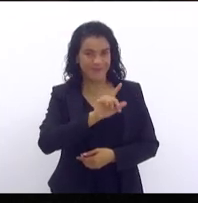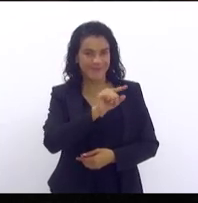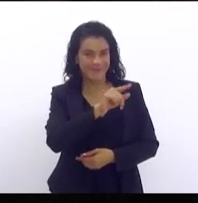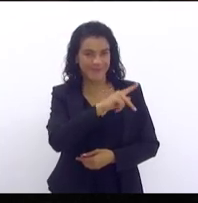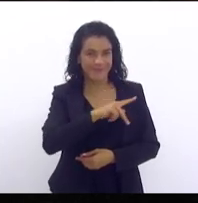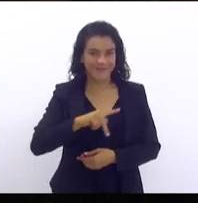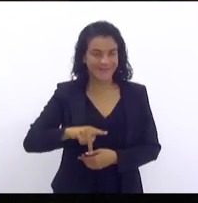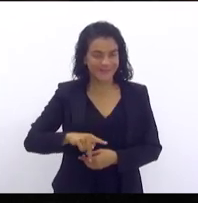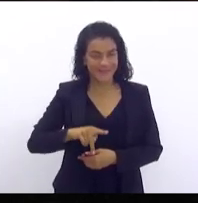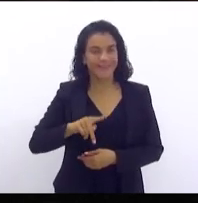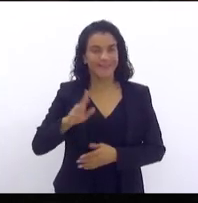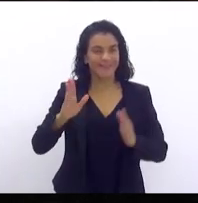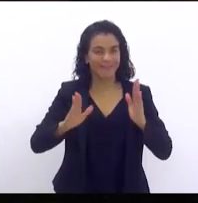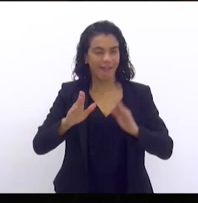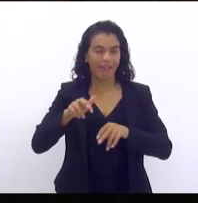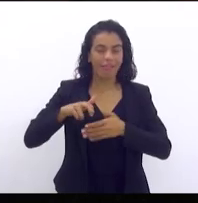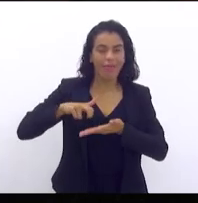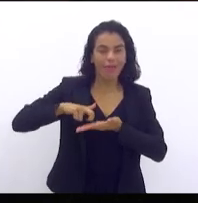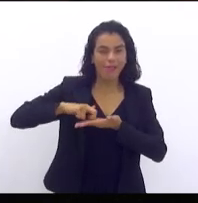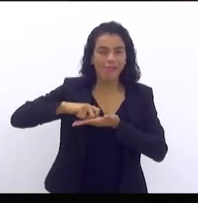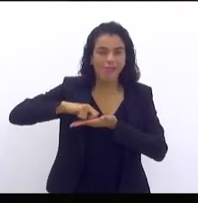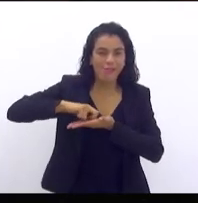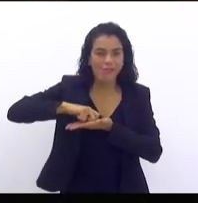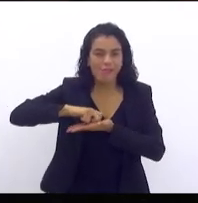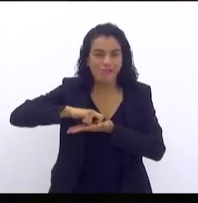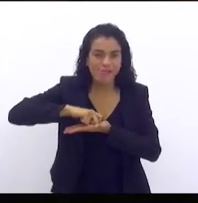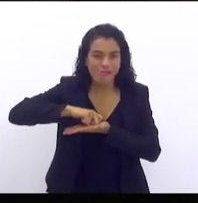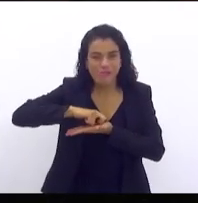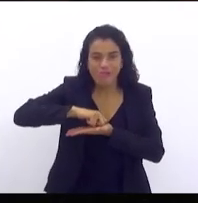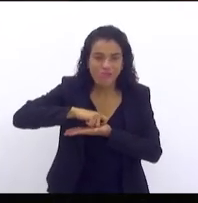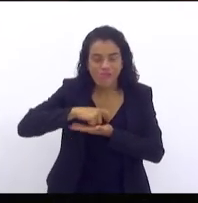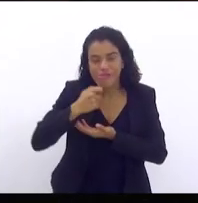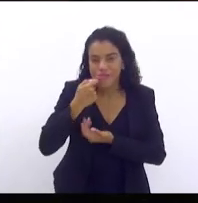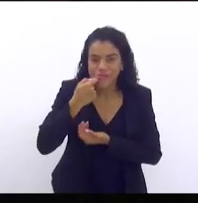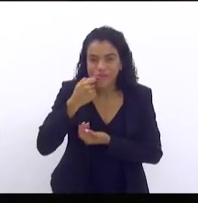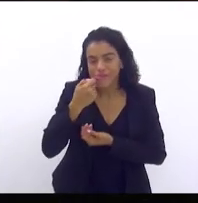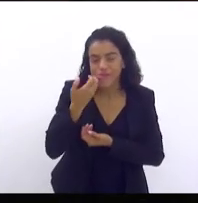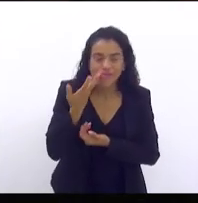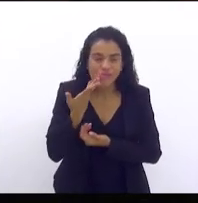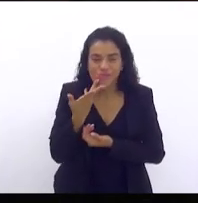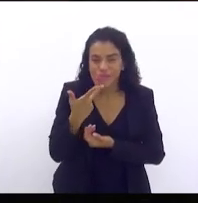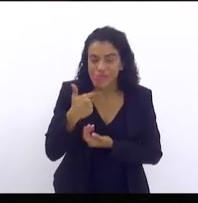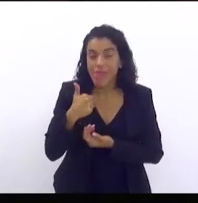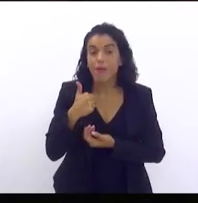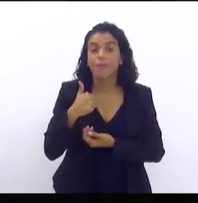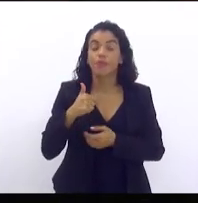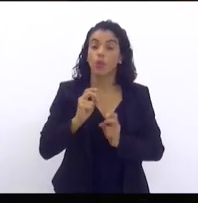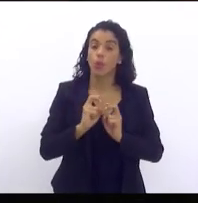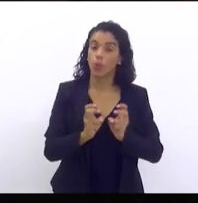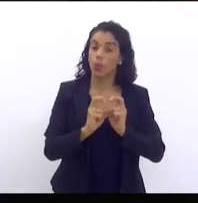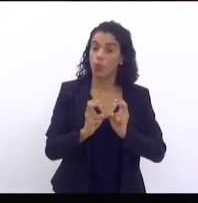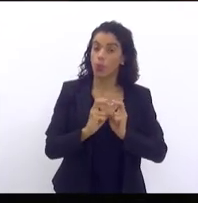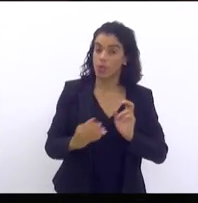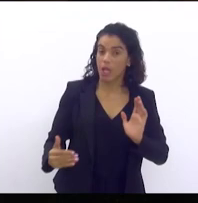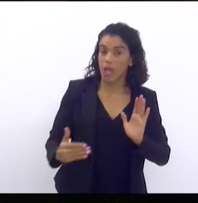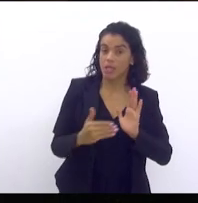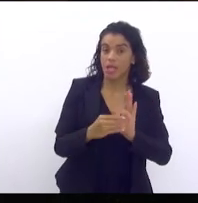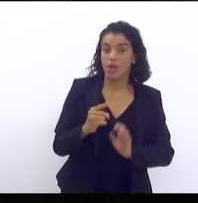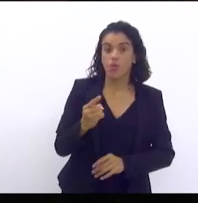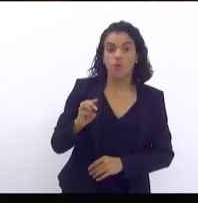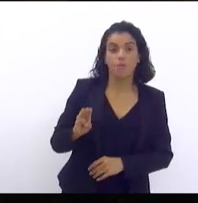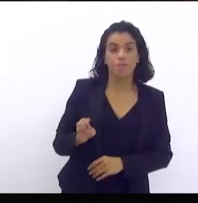possivelmente ainda engatinhava, o senhor era muito jovem, o trem chegou a transportar 1 milhão